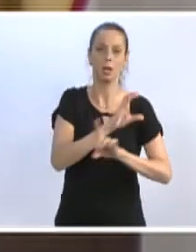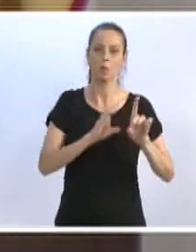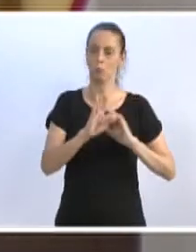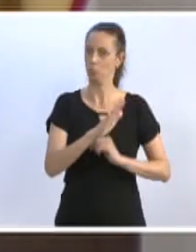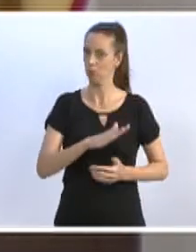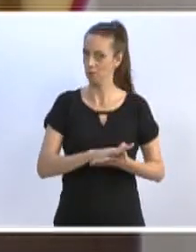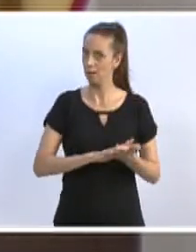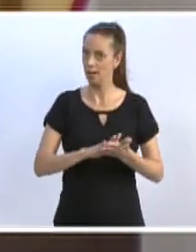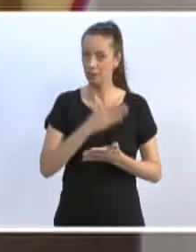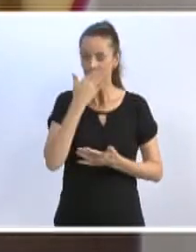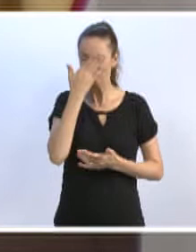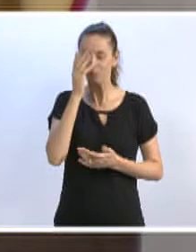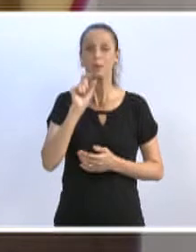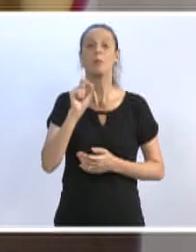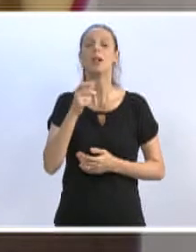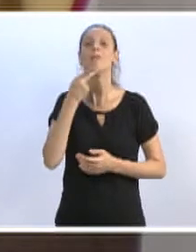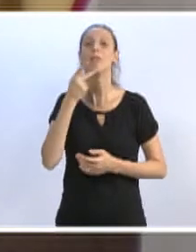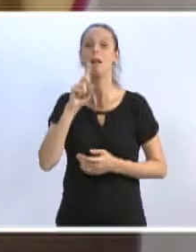O descanso.